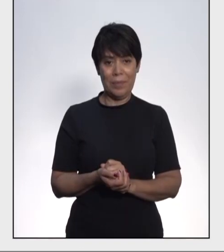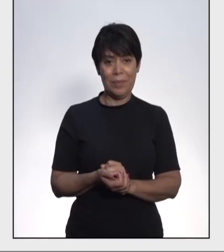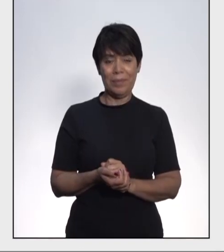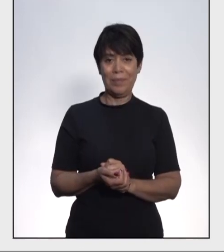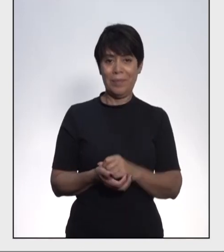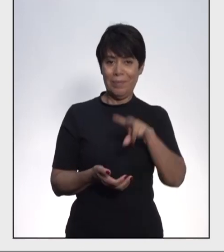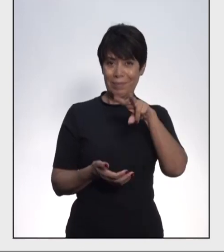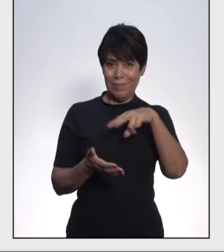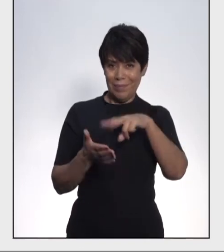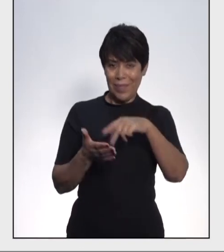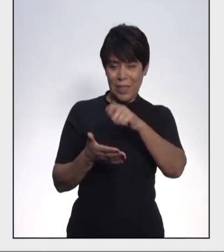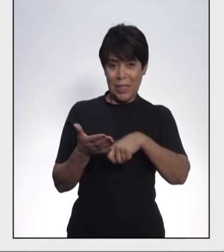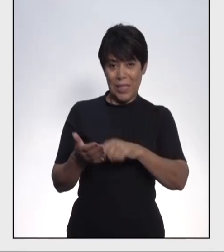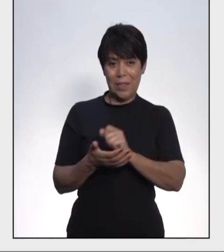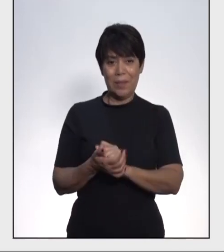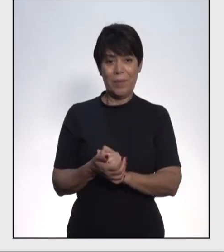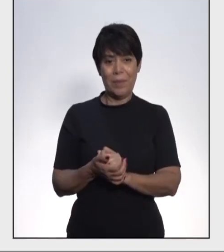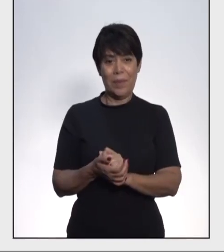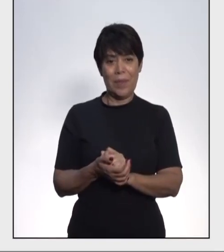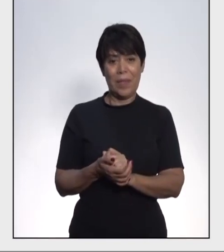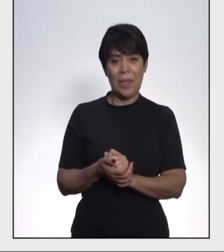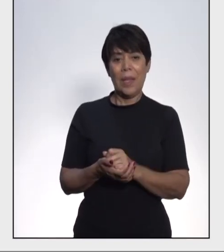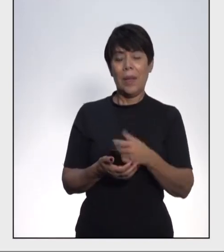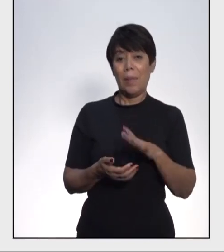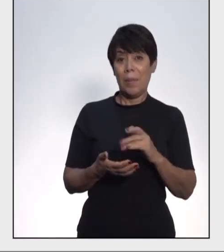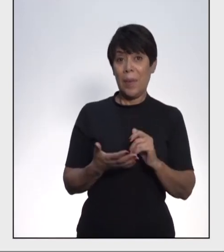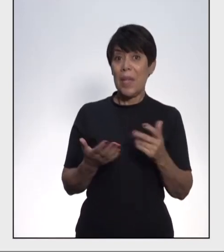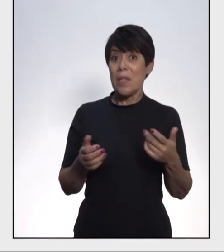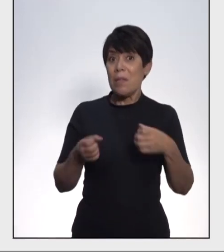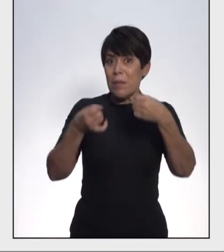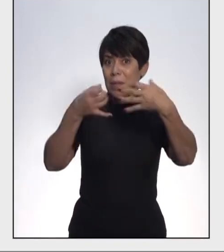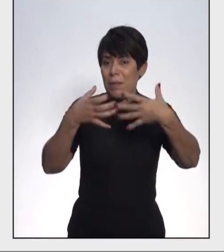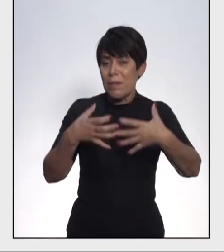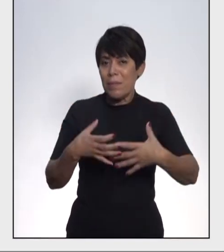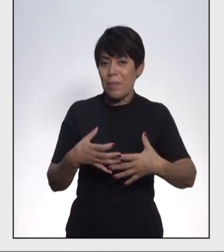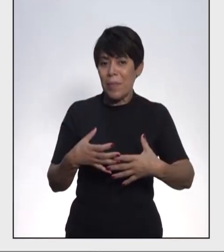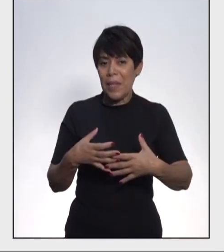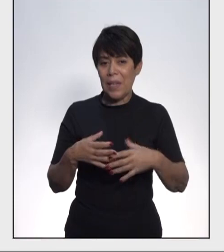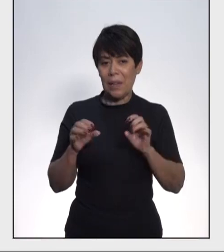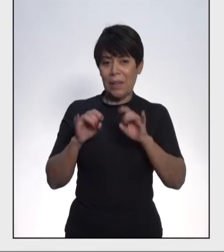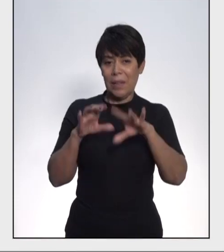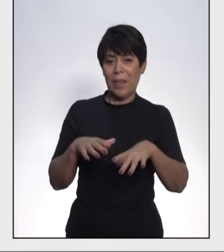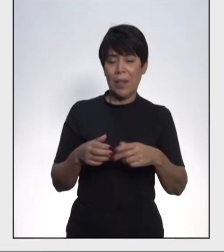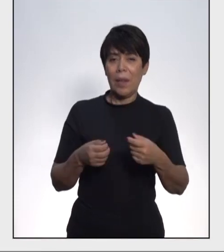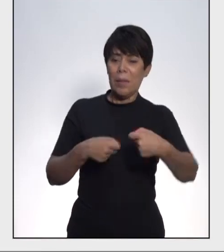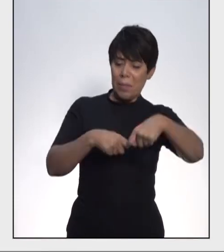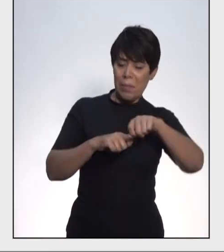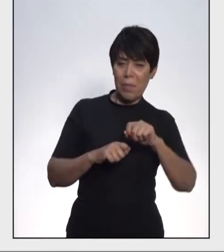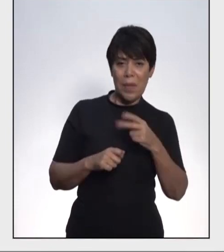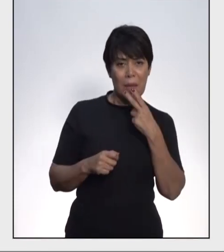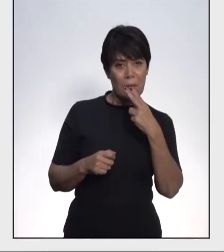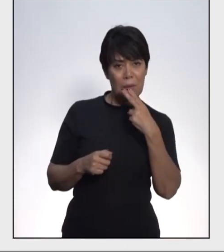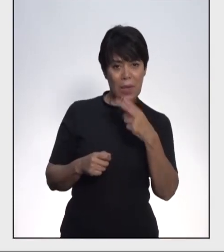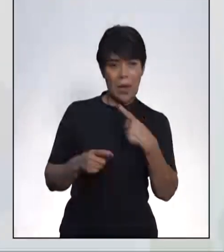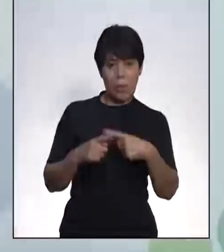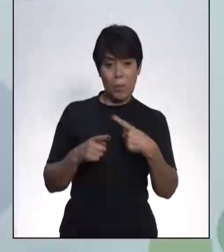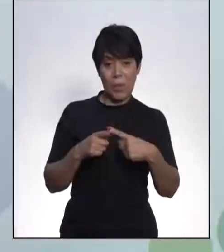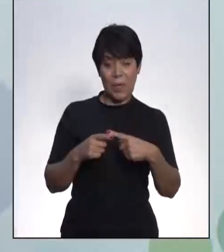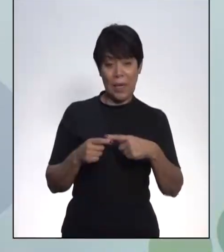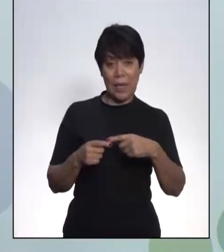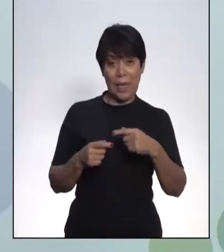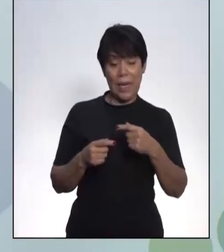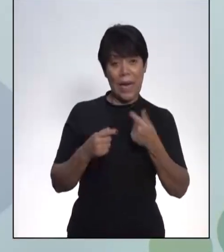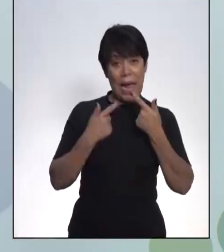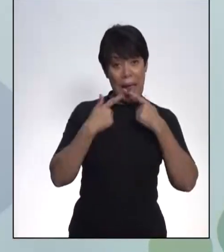sabido. Mas o bom negro e o bom branco da nação brasileira diz todos os dias, deixa disso, camarada, me dá um cigarro. Porque segundo a gramática,